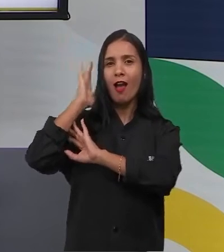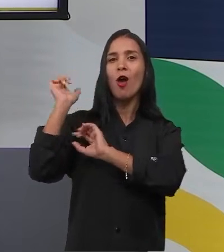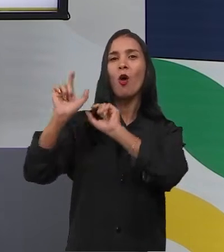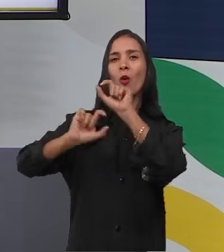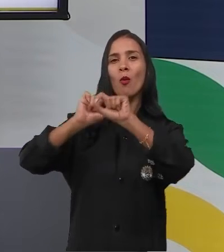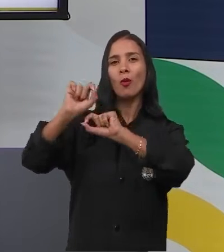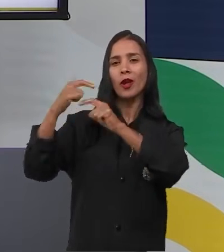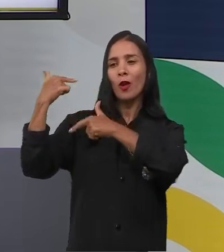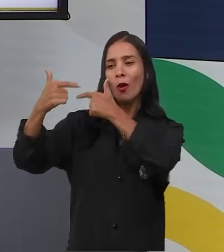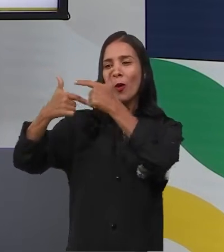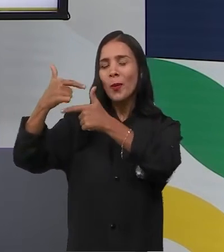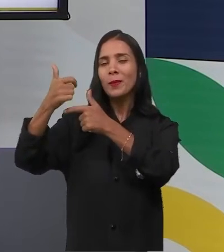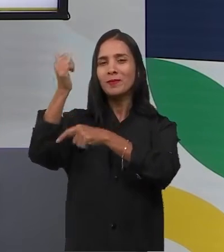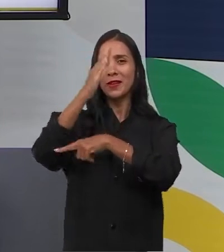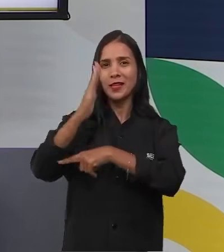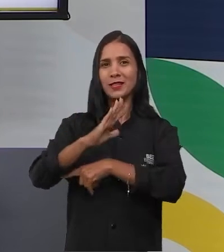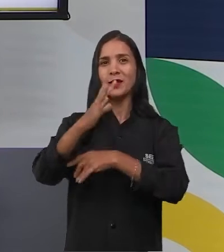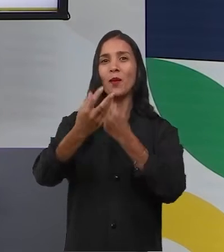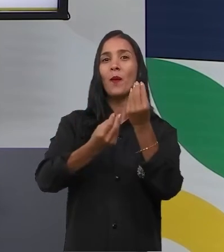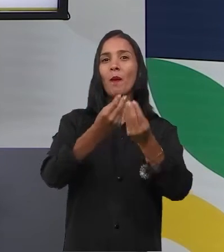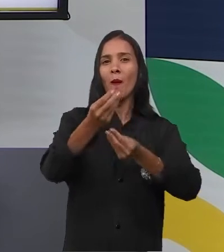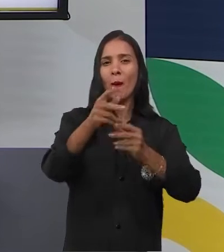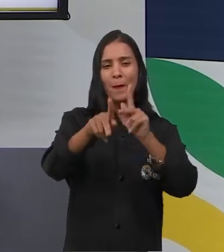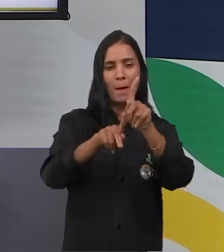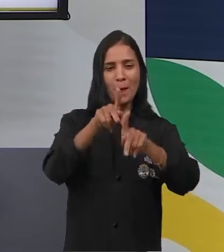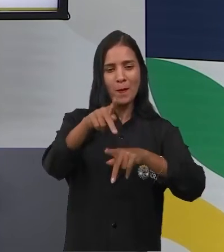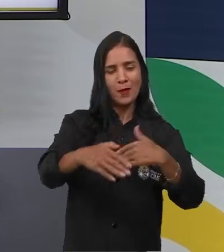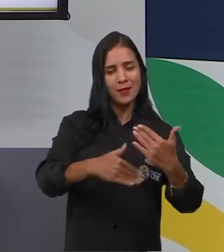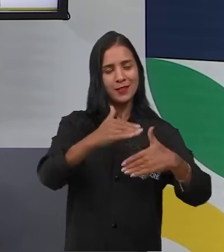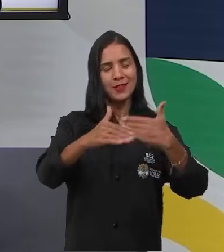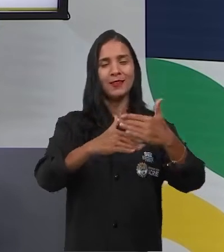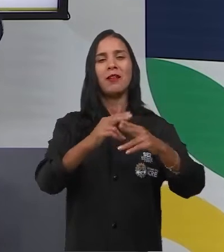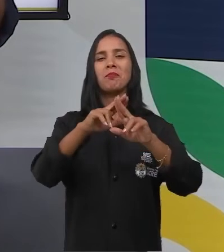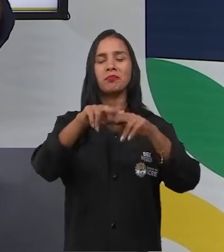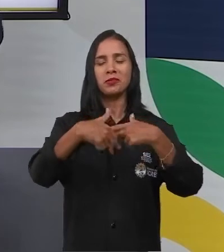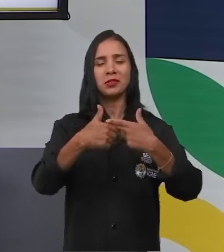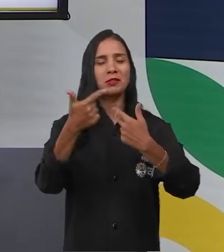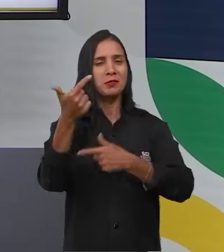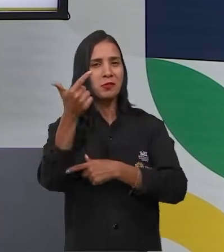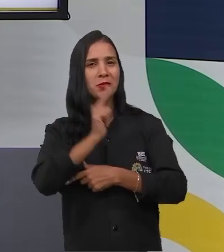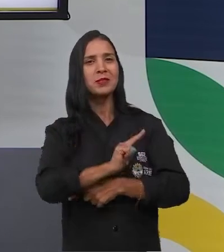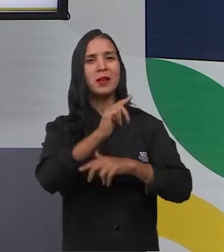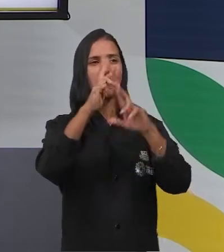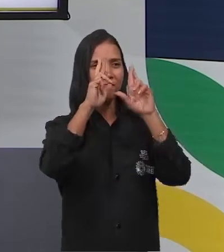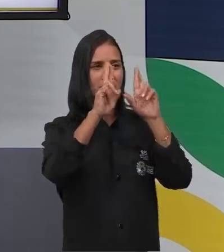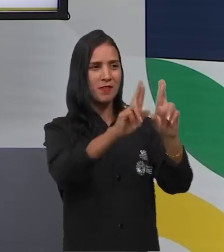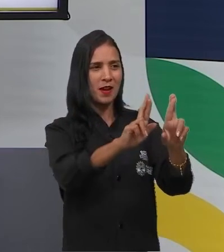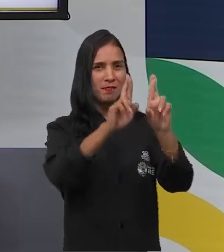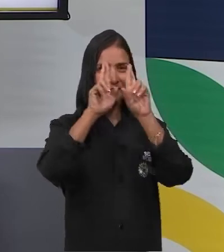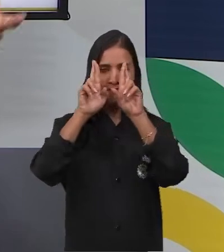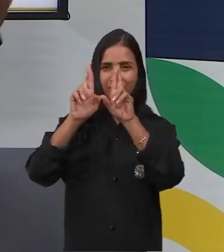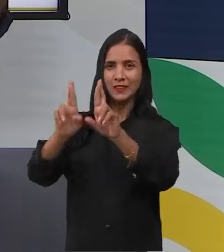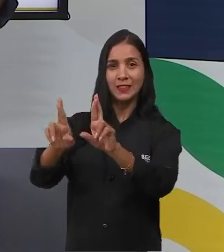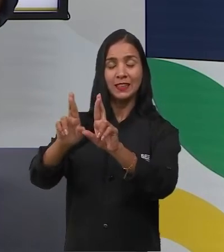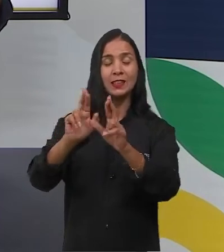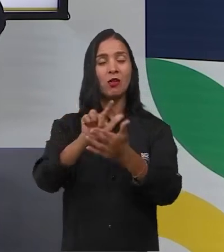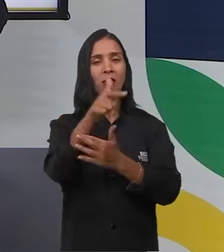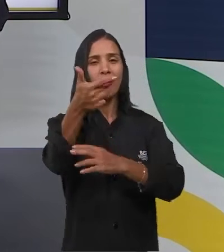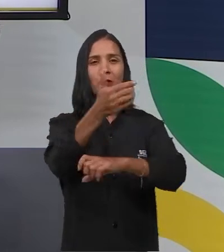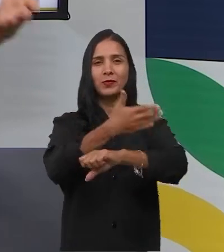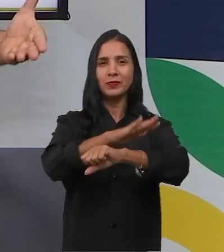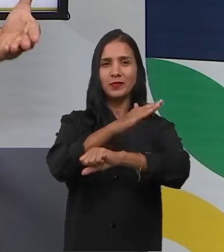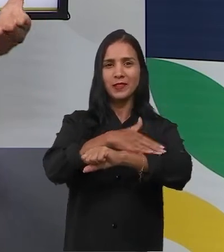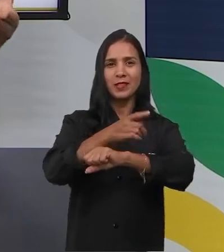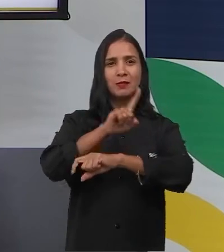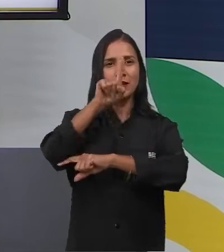Brasil, como ele se construiu, e aí a gente passa a respeitar e acolher e vivenciar as práticas que fazem o